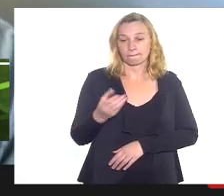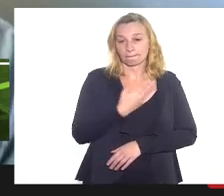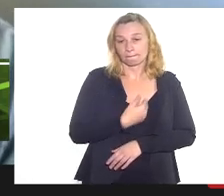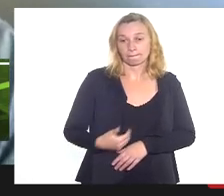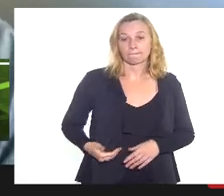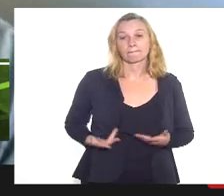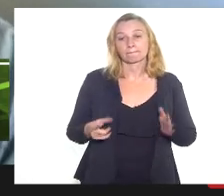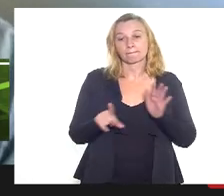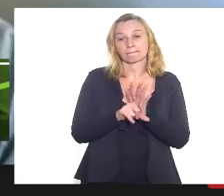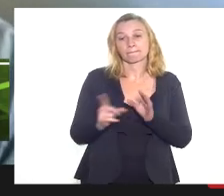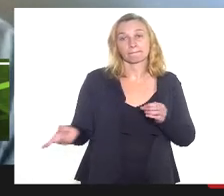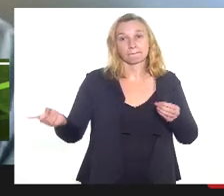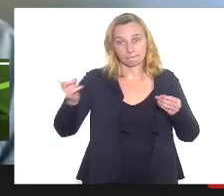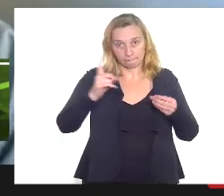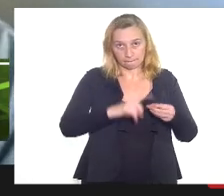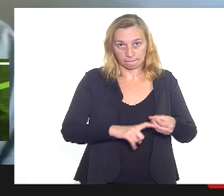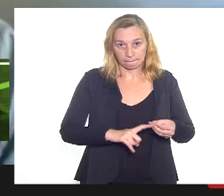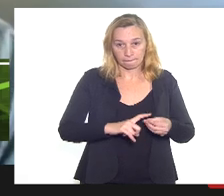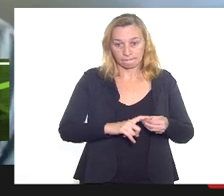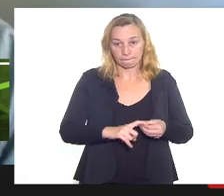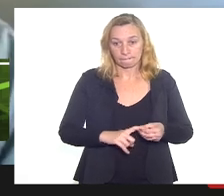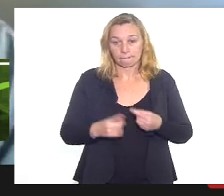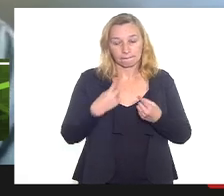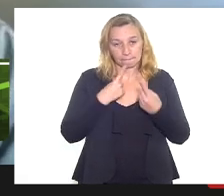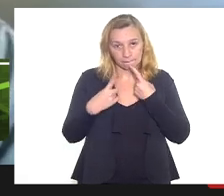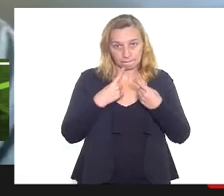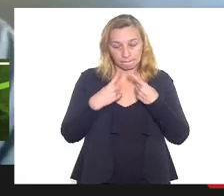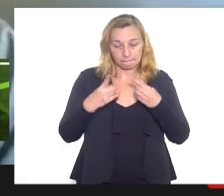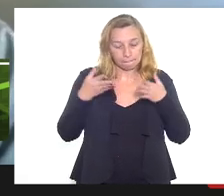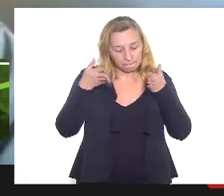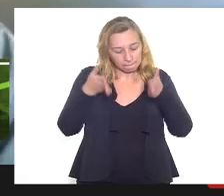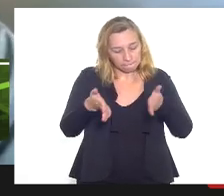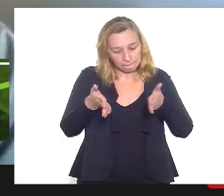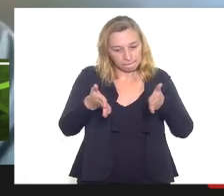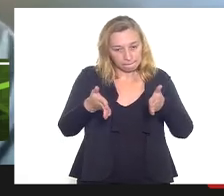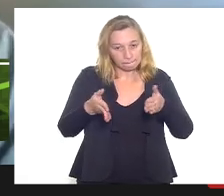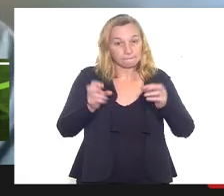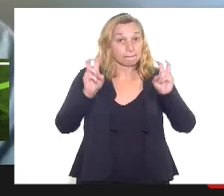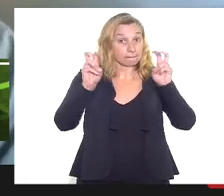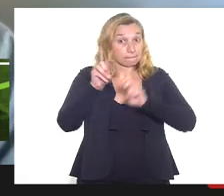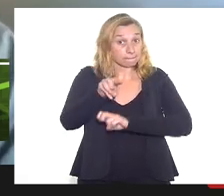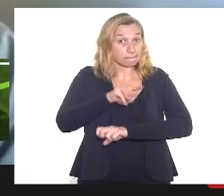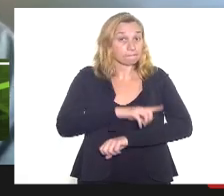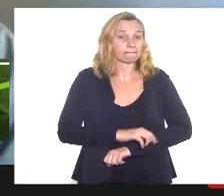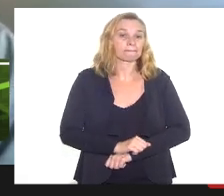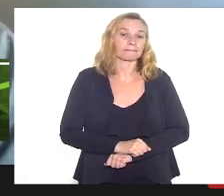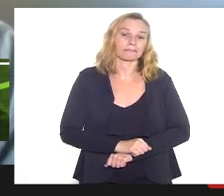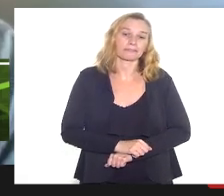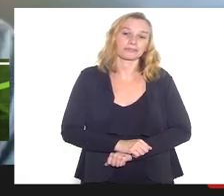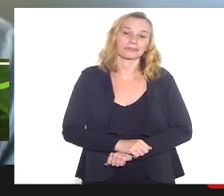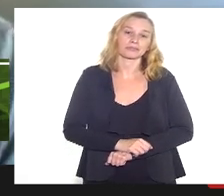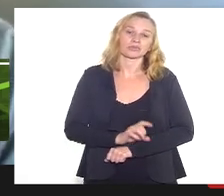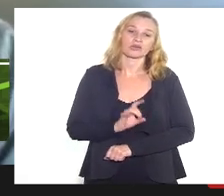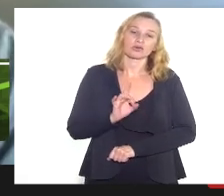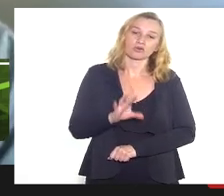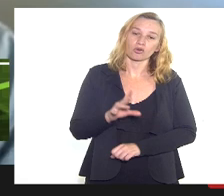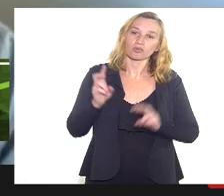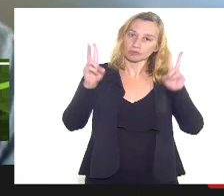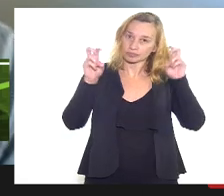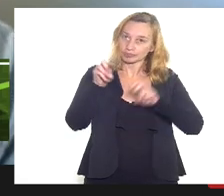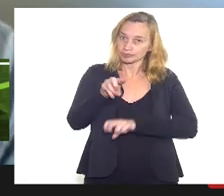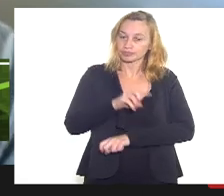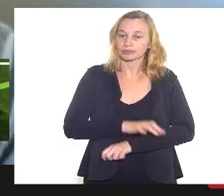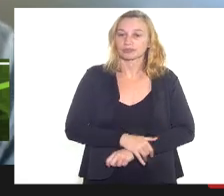nós vamos voltar a um debate específico sobre esse tema, só sobre esse